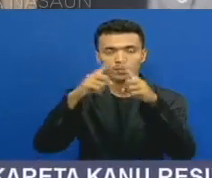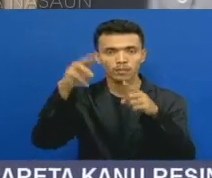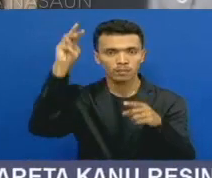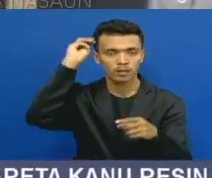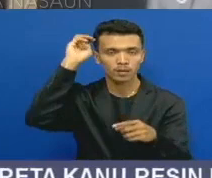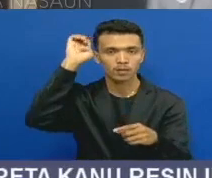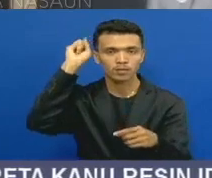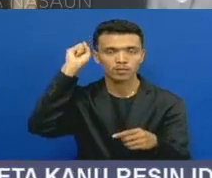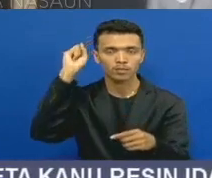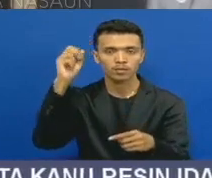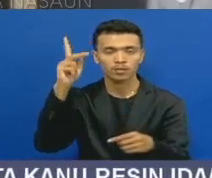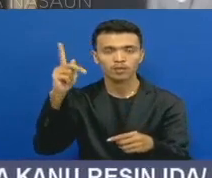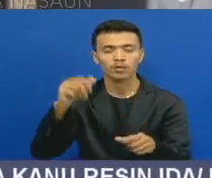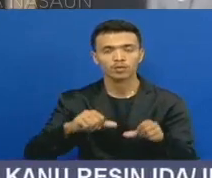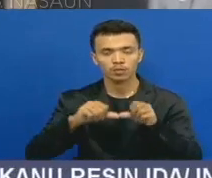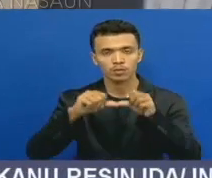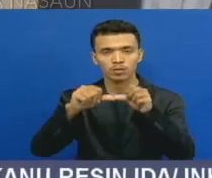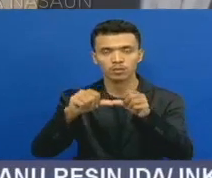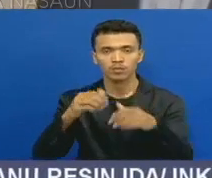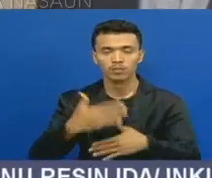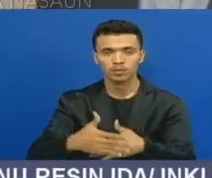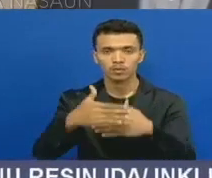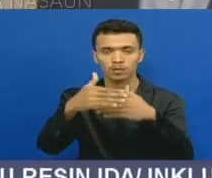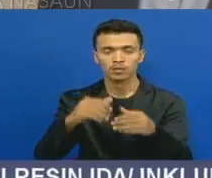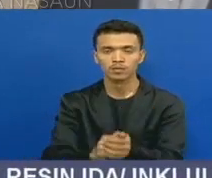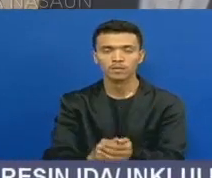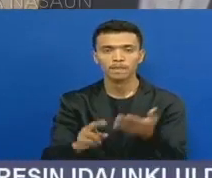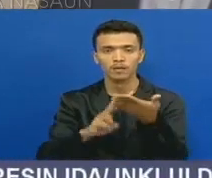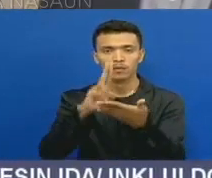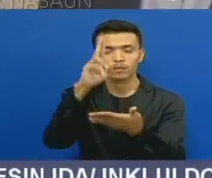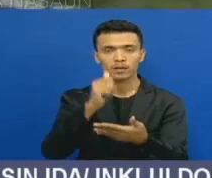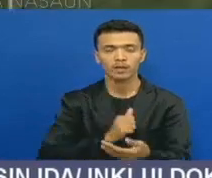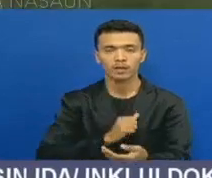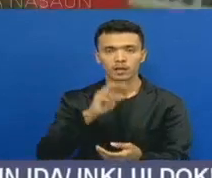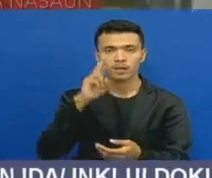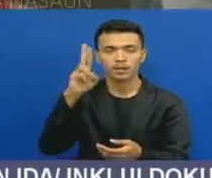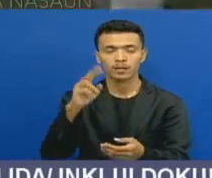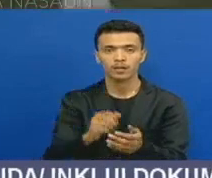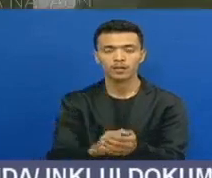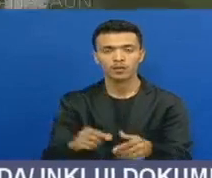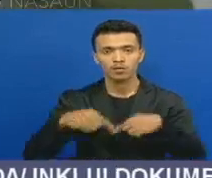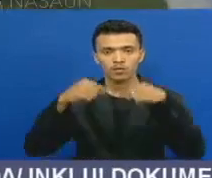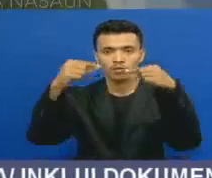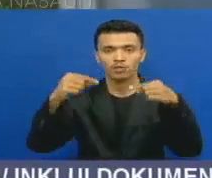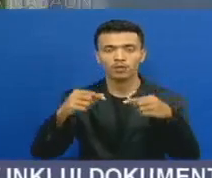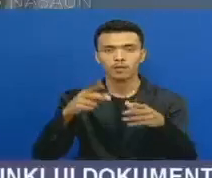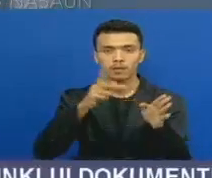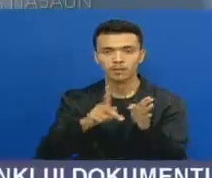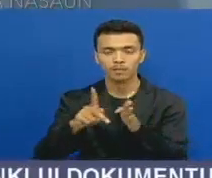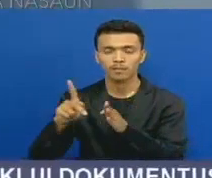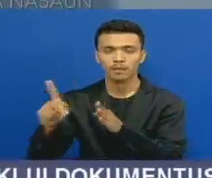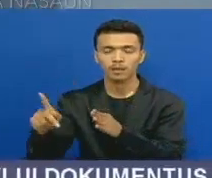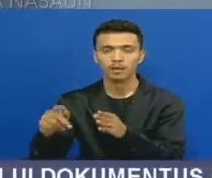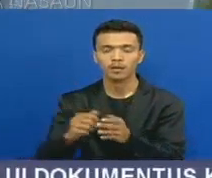ainda continua o processo ainda. Cidade Universitária Aileu, qua? Entrega ona ba revisão plano